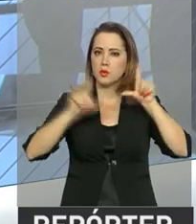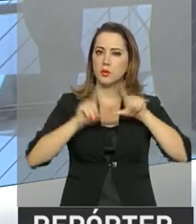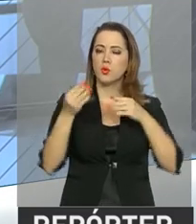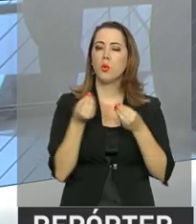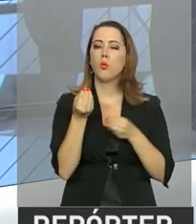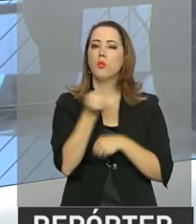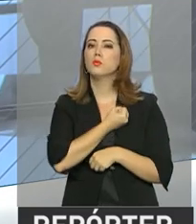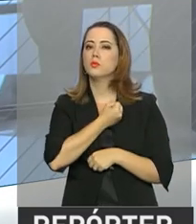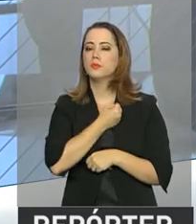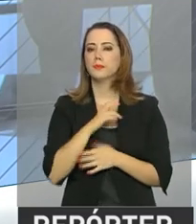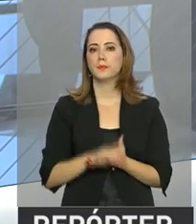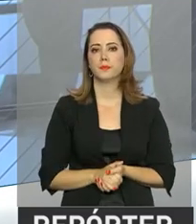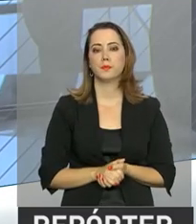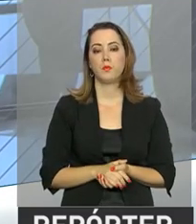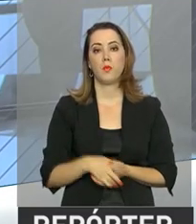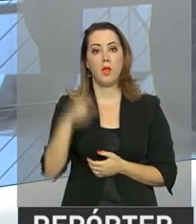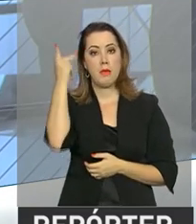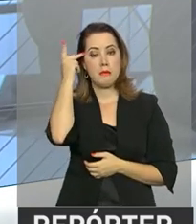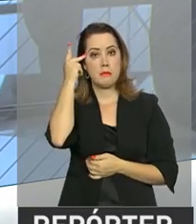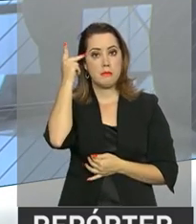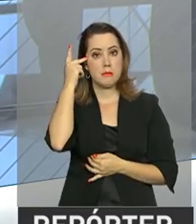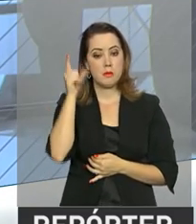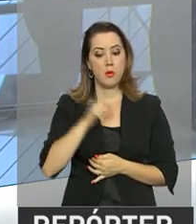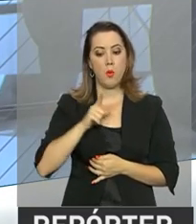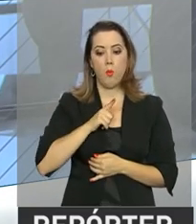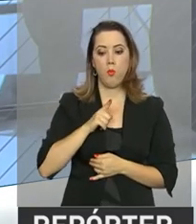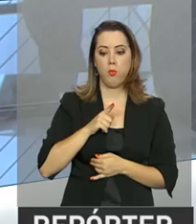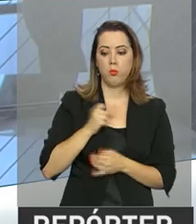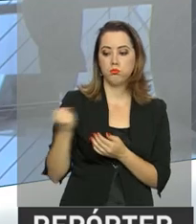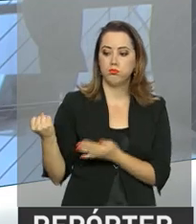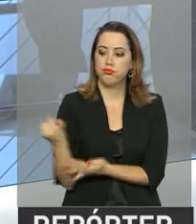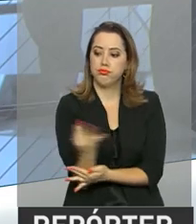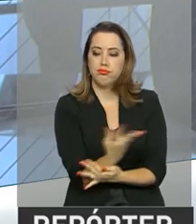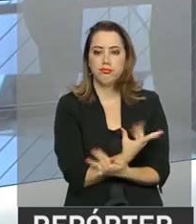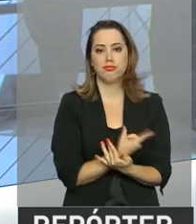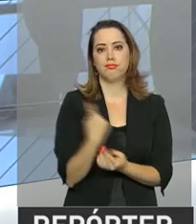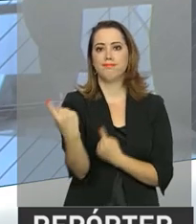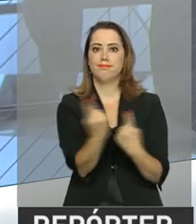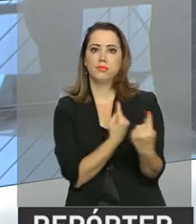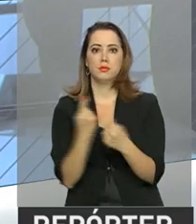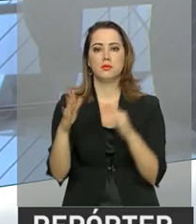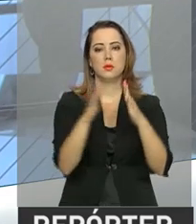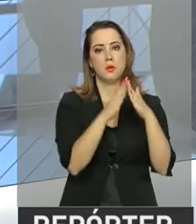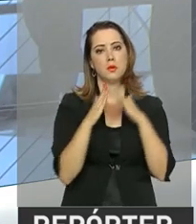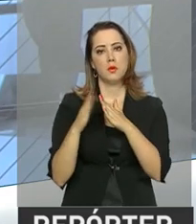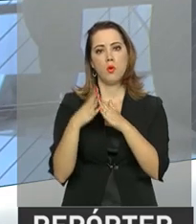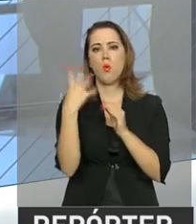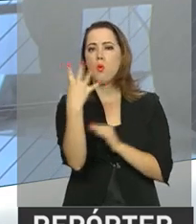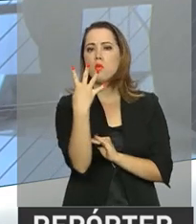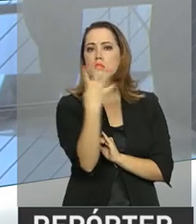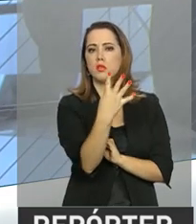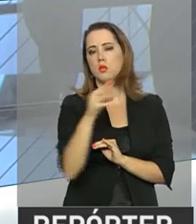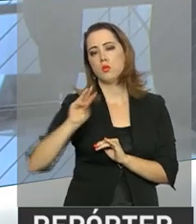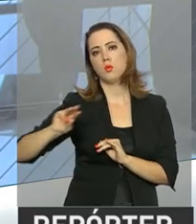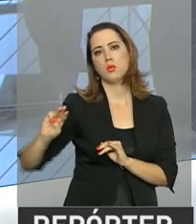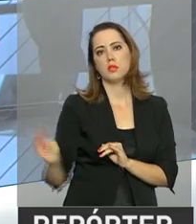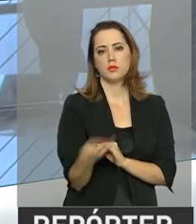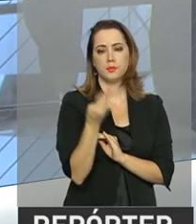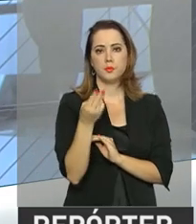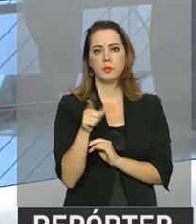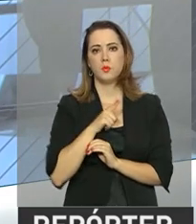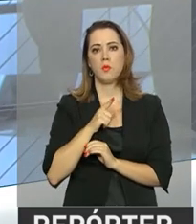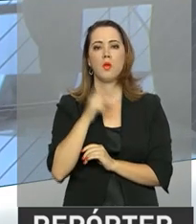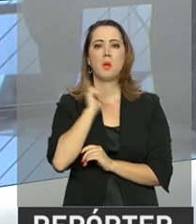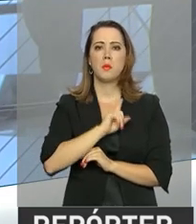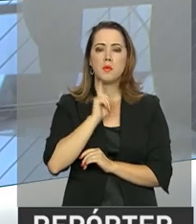ficaram os números olha São Paulo é o estado com maior número de habitantes 44 milhões mais de 44 milhões Minas